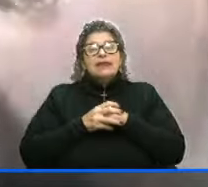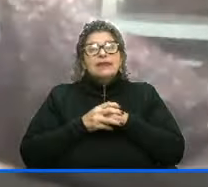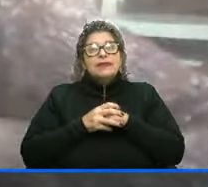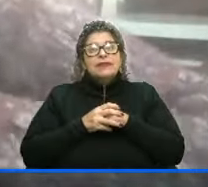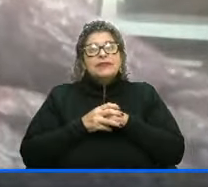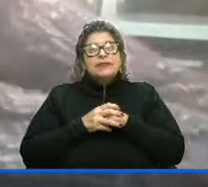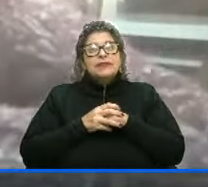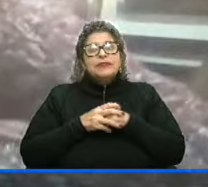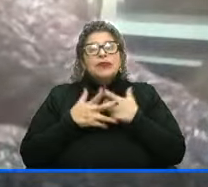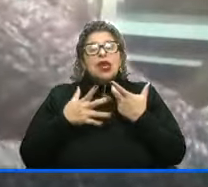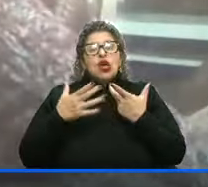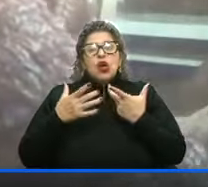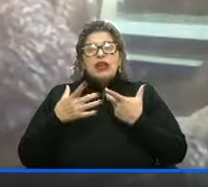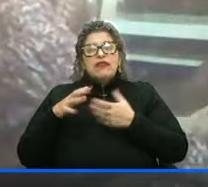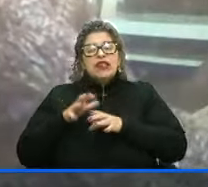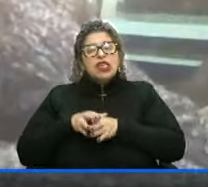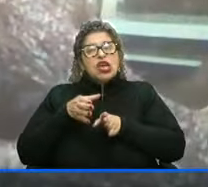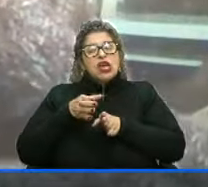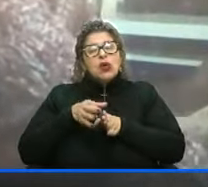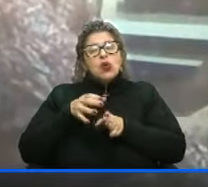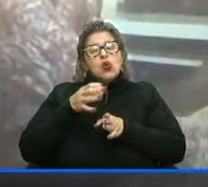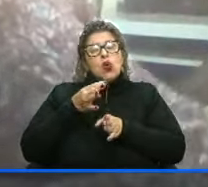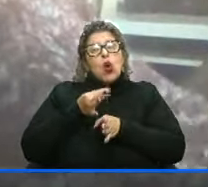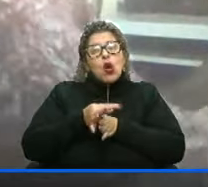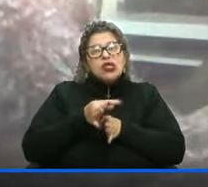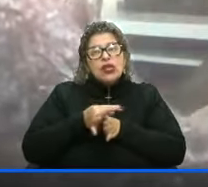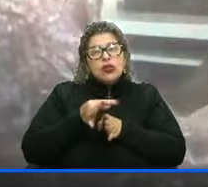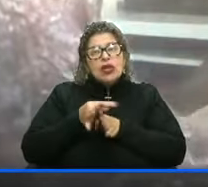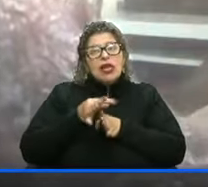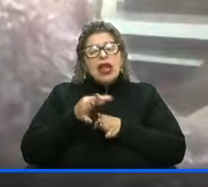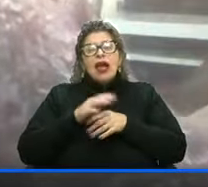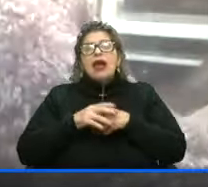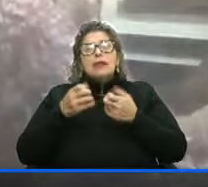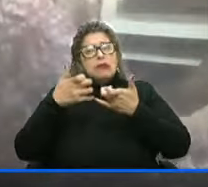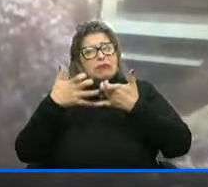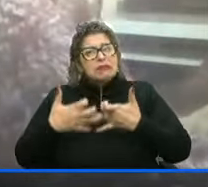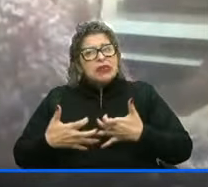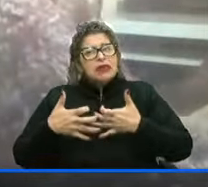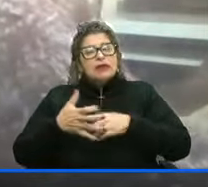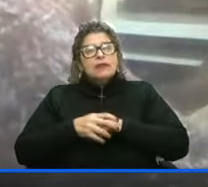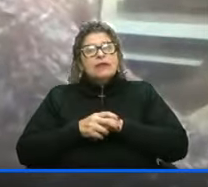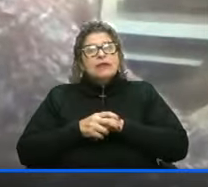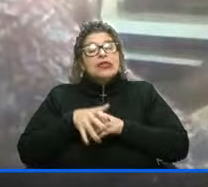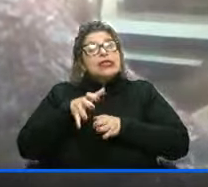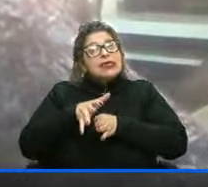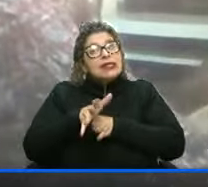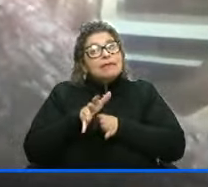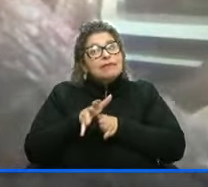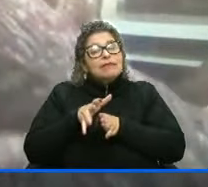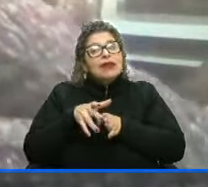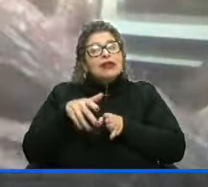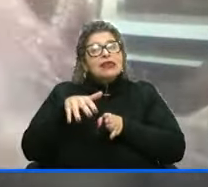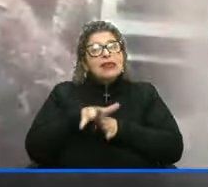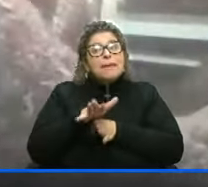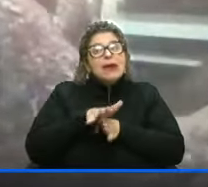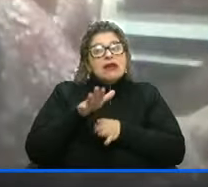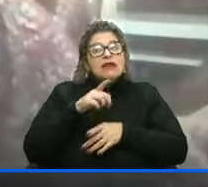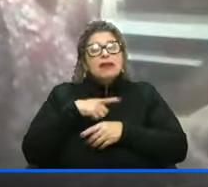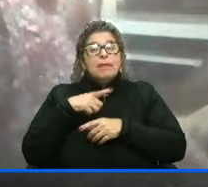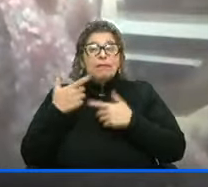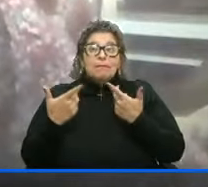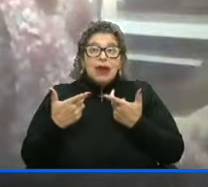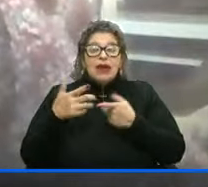vai rodar o Conselho Tutelar e as outras entidades podem nos demonstrar as demandas, tá? Mas assim,